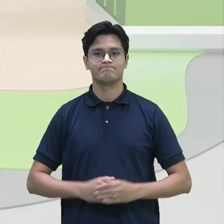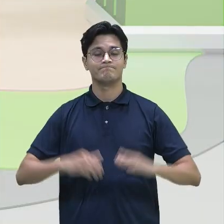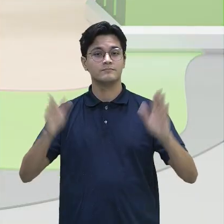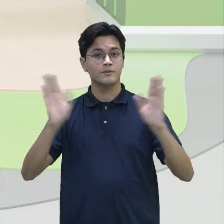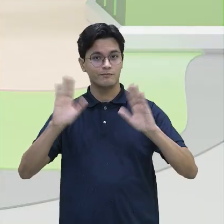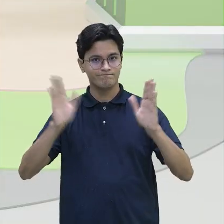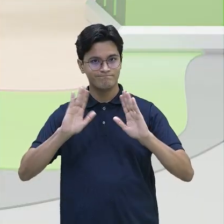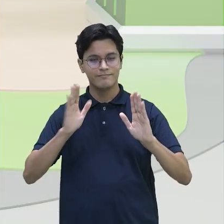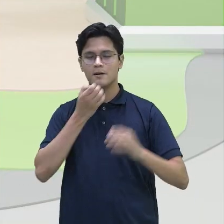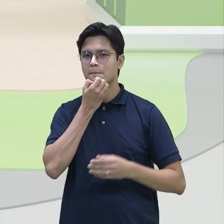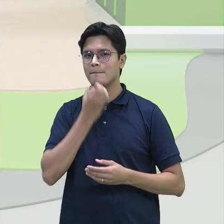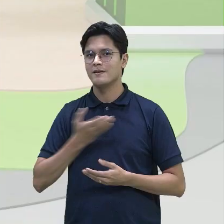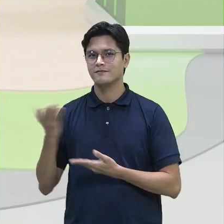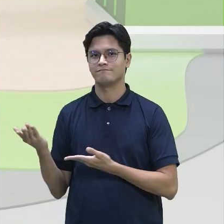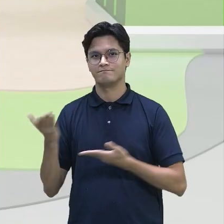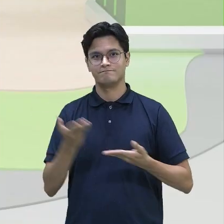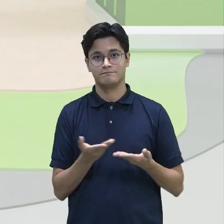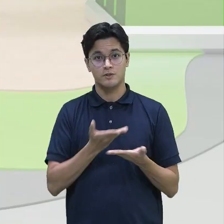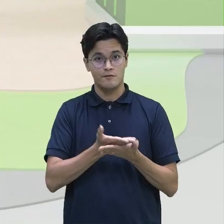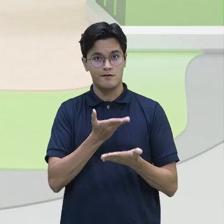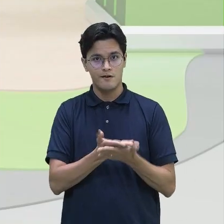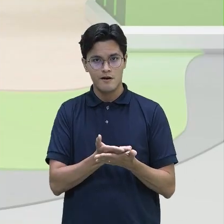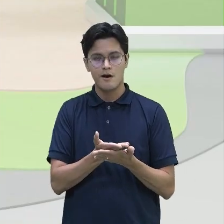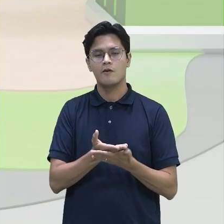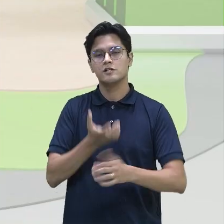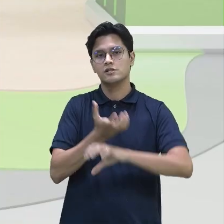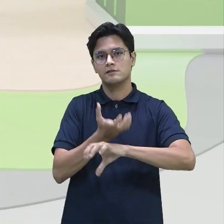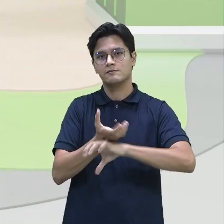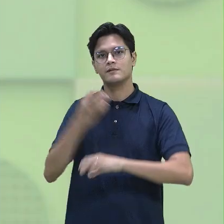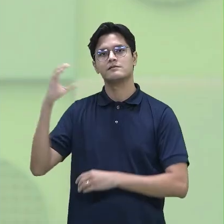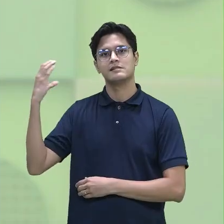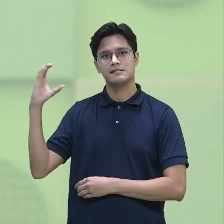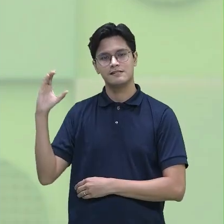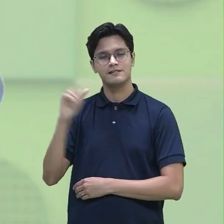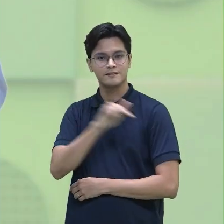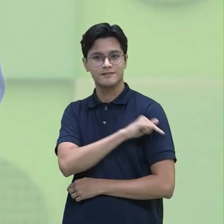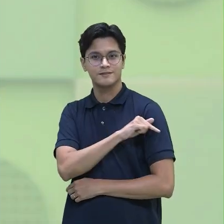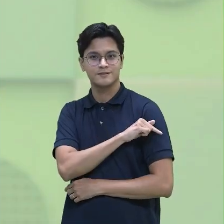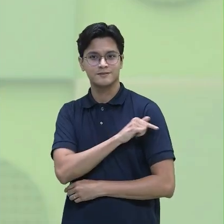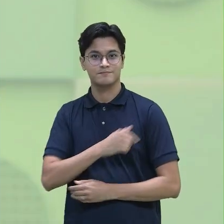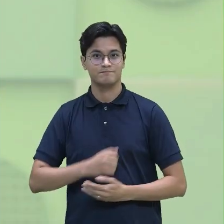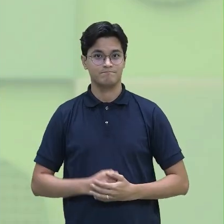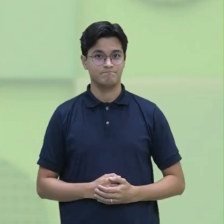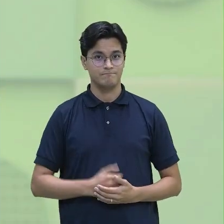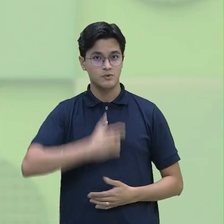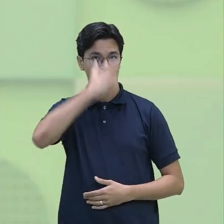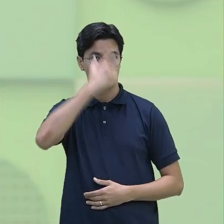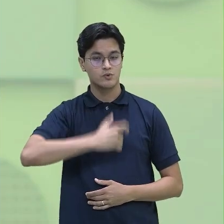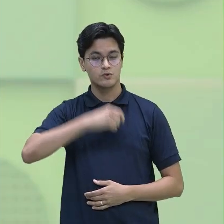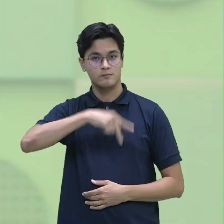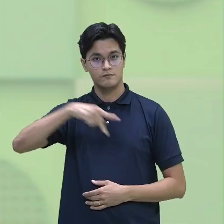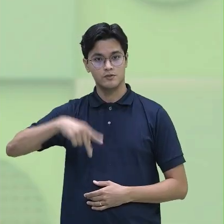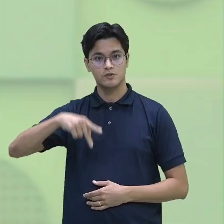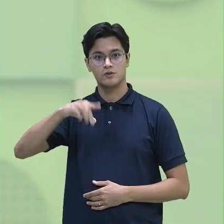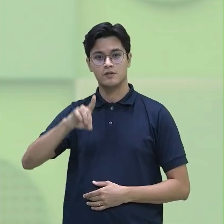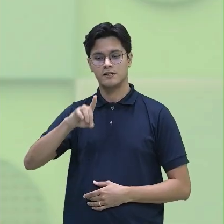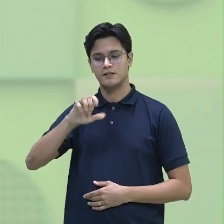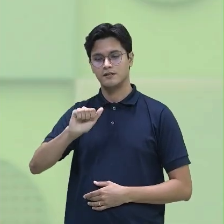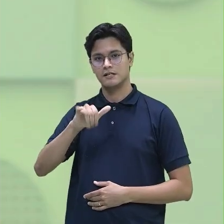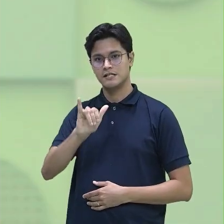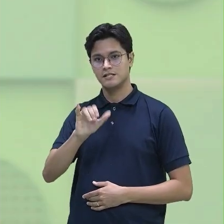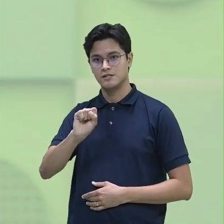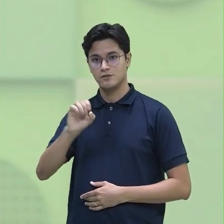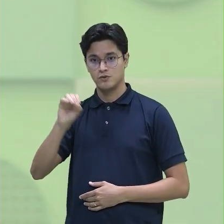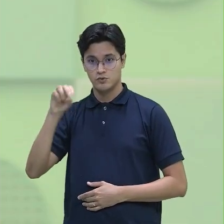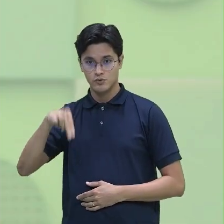Olá, sejam bem-vindos para a nossa aula de Ciências do 7º ano. Eu sou o professor Dayson Jardim e vamos ver